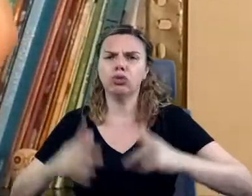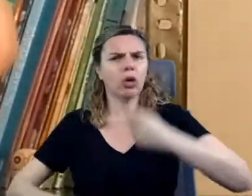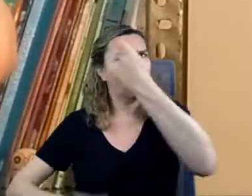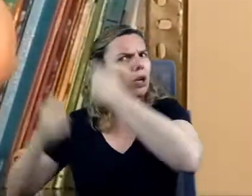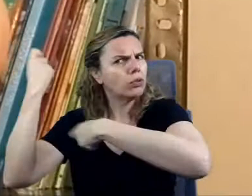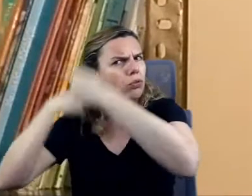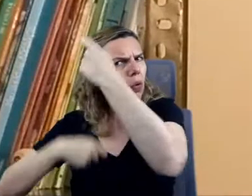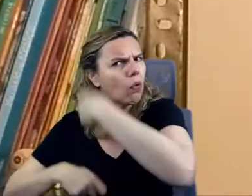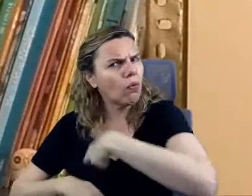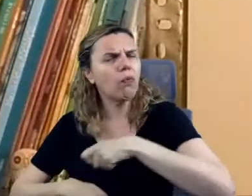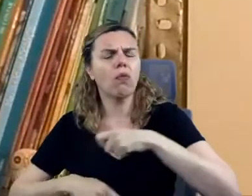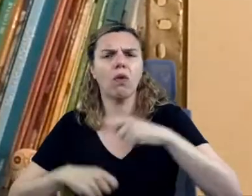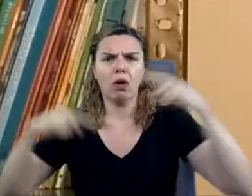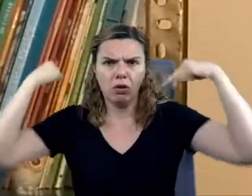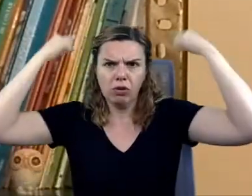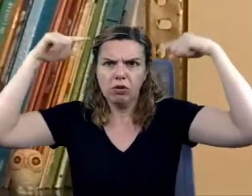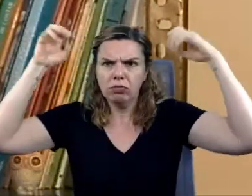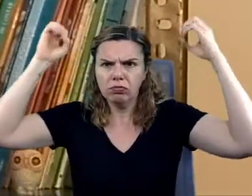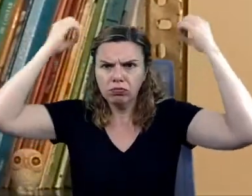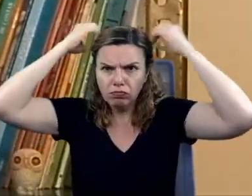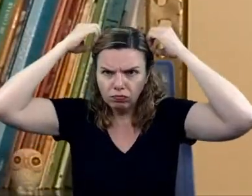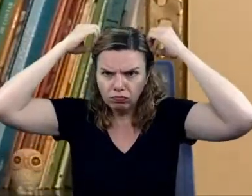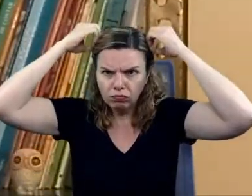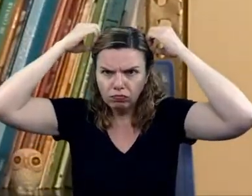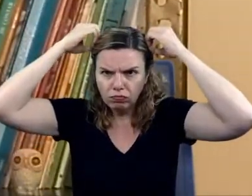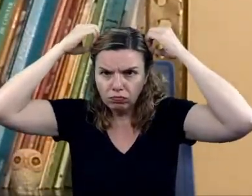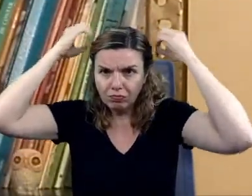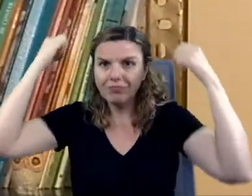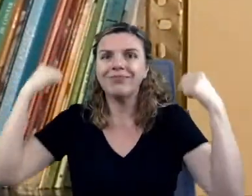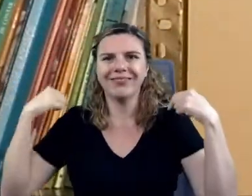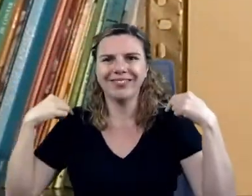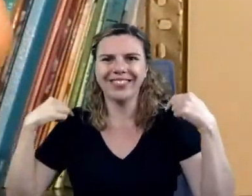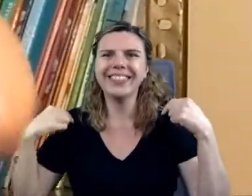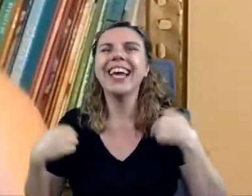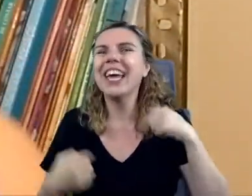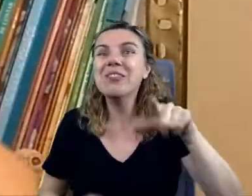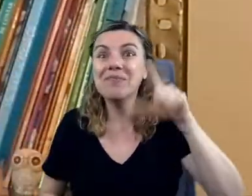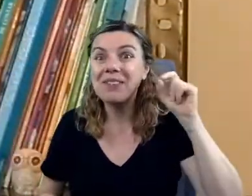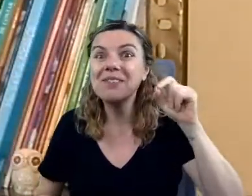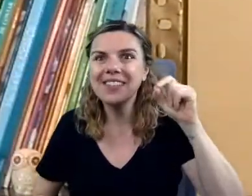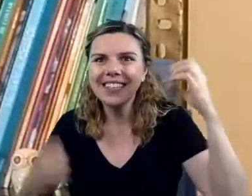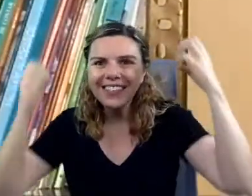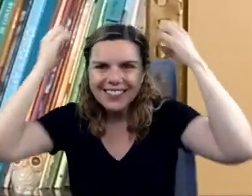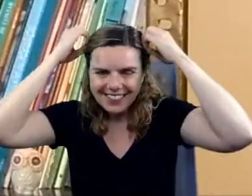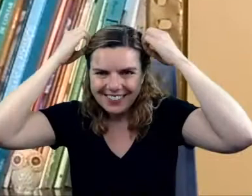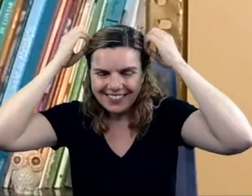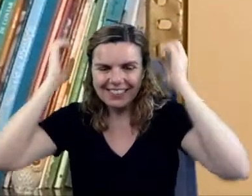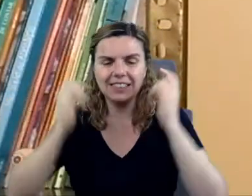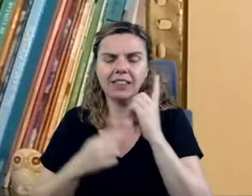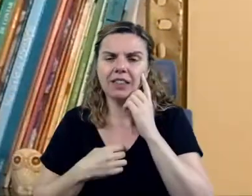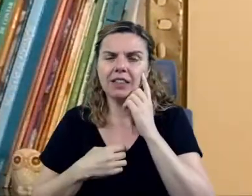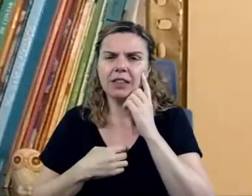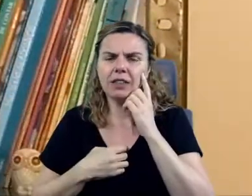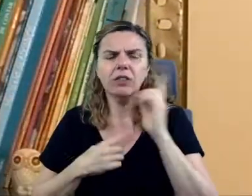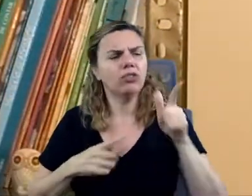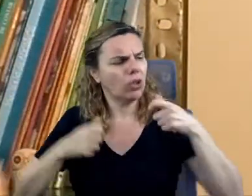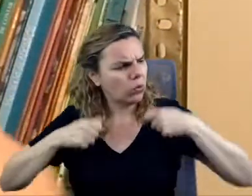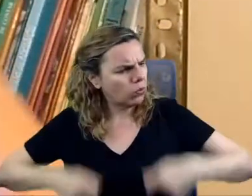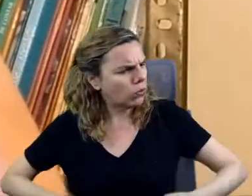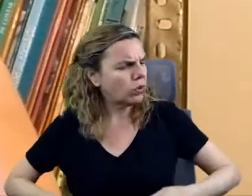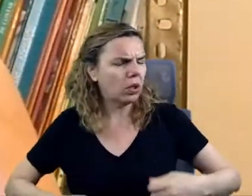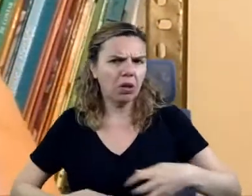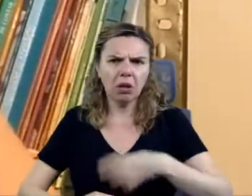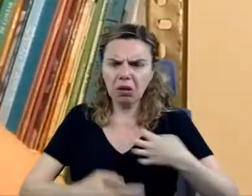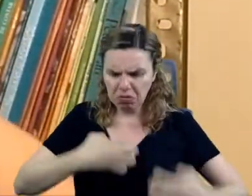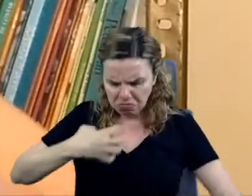meus cabelos castanhos, prendi em dois pequenos coques, aqui um de cada lado. É o meu penteado favorito. Eu